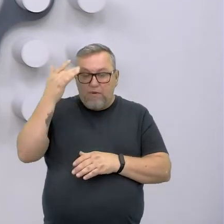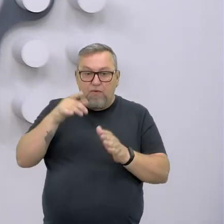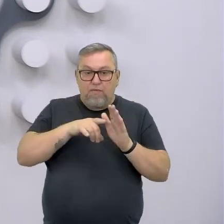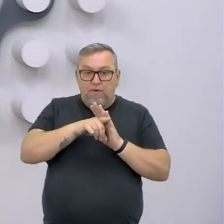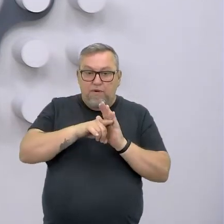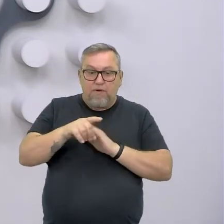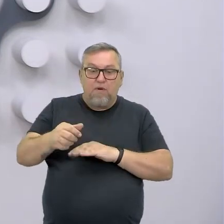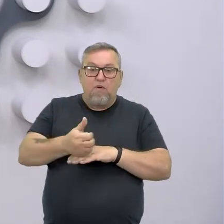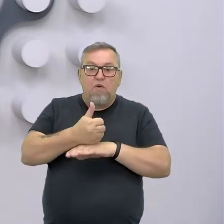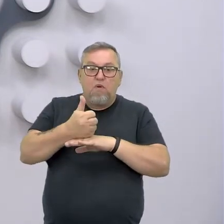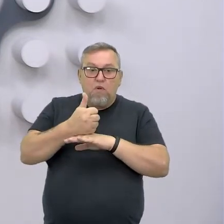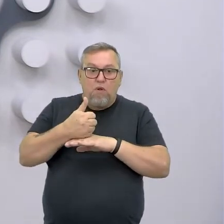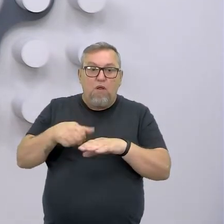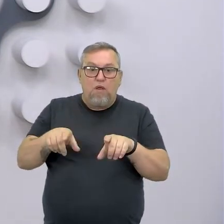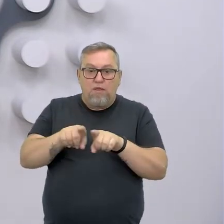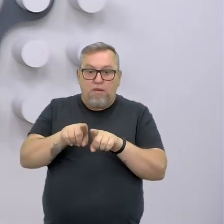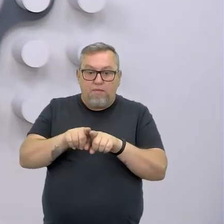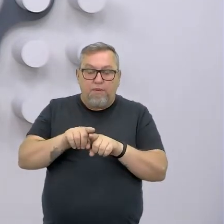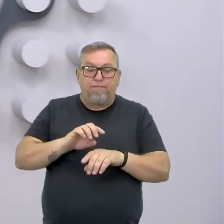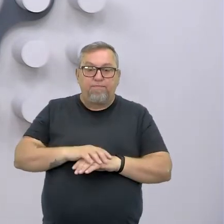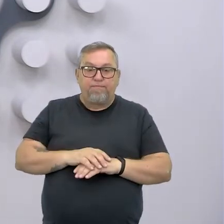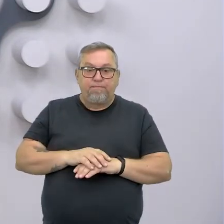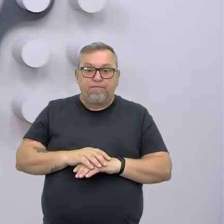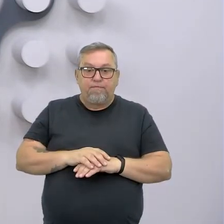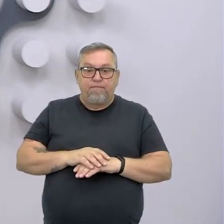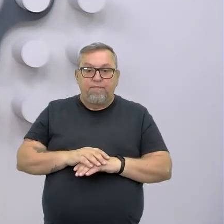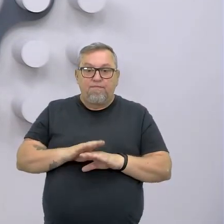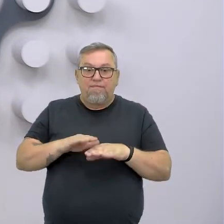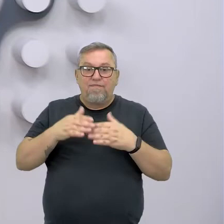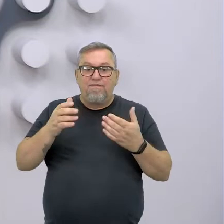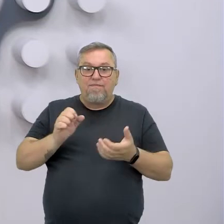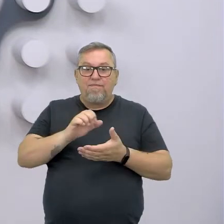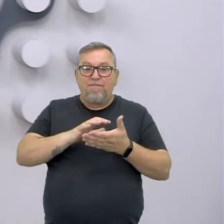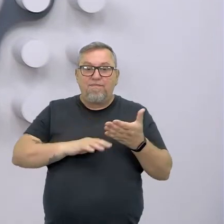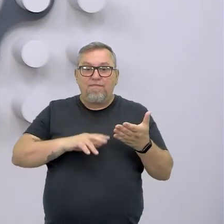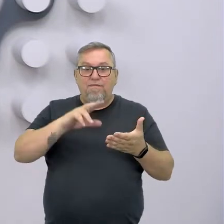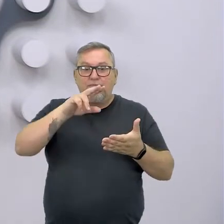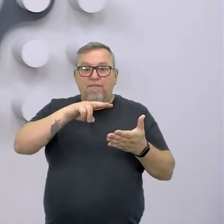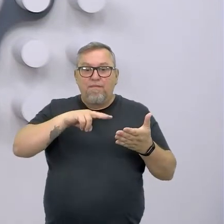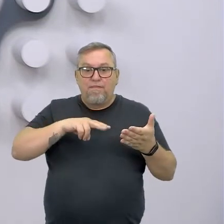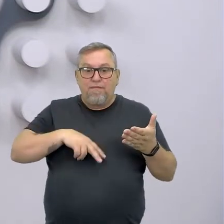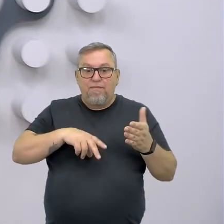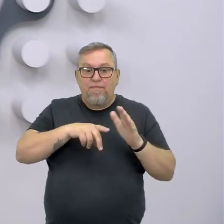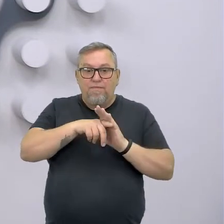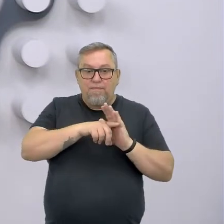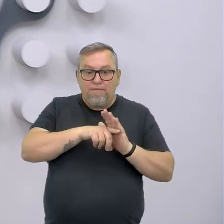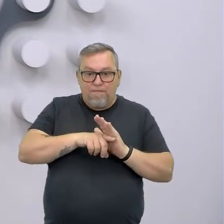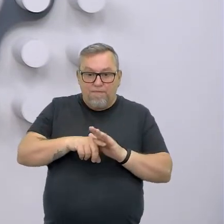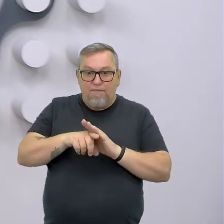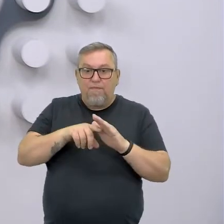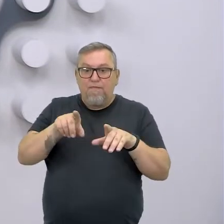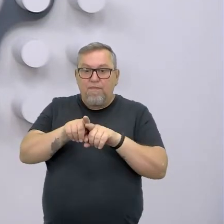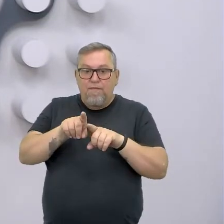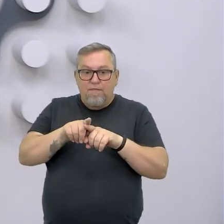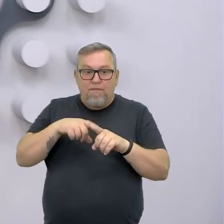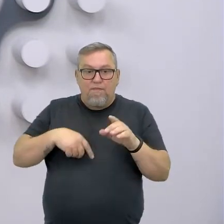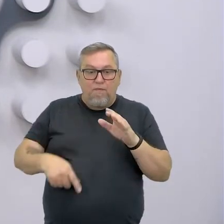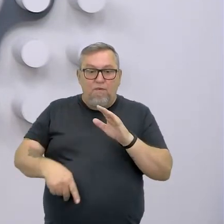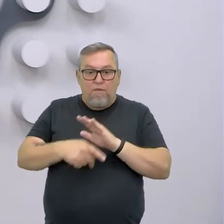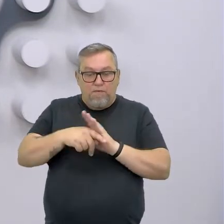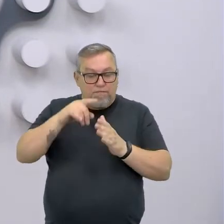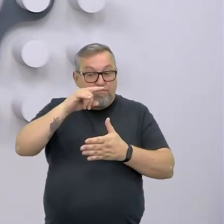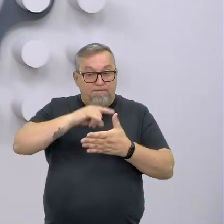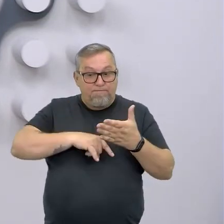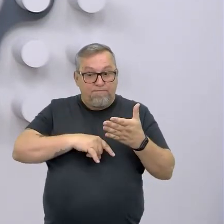pesquisadores profissionais, por assim dizer, né? Então, esse exercício de leitura ou de pesquisa documental de documentos,